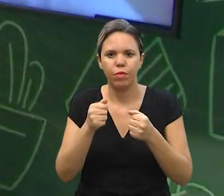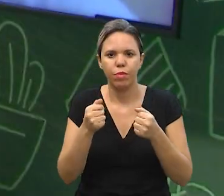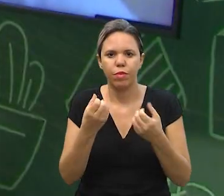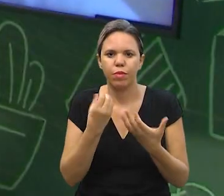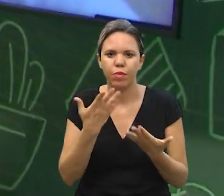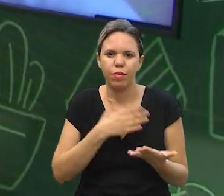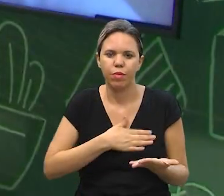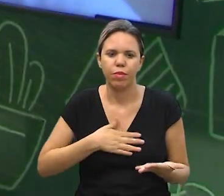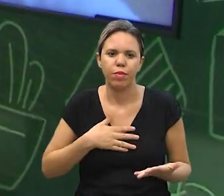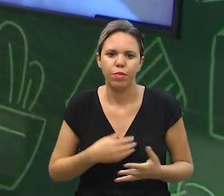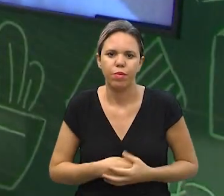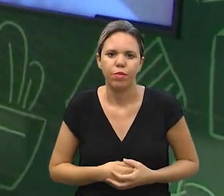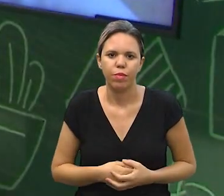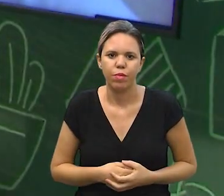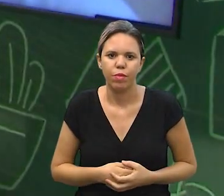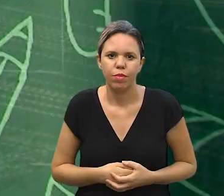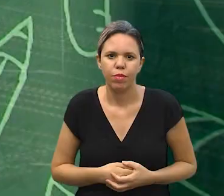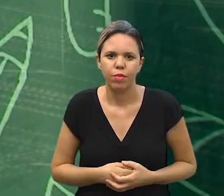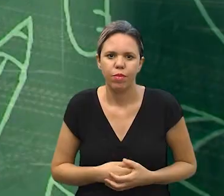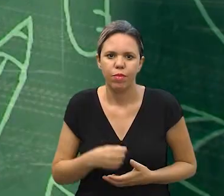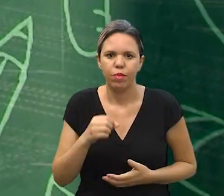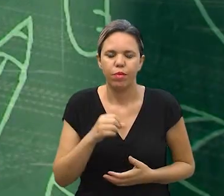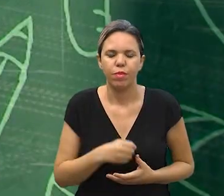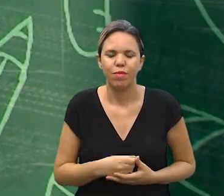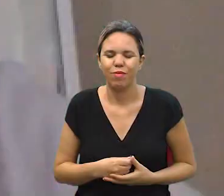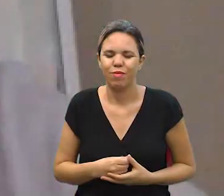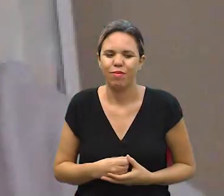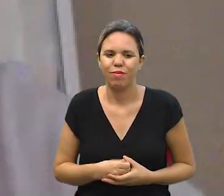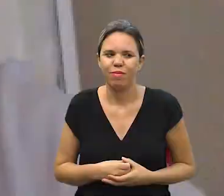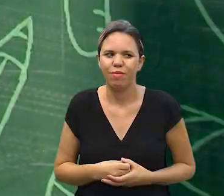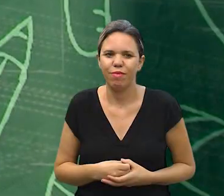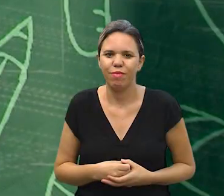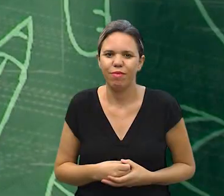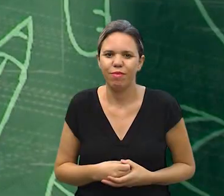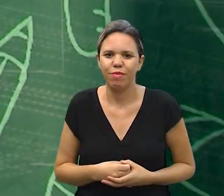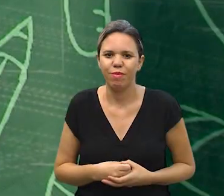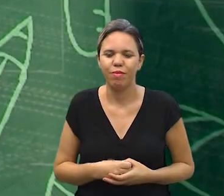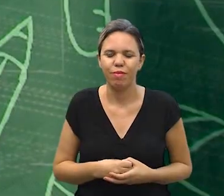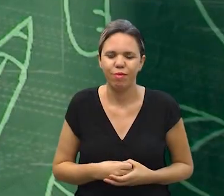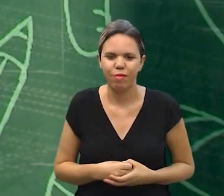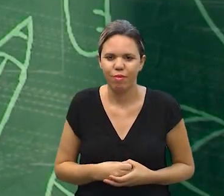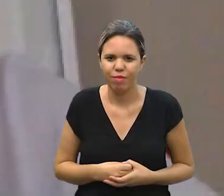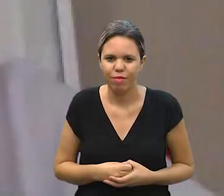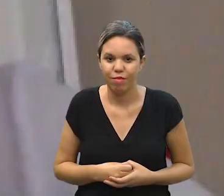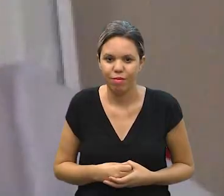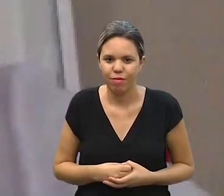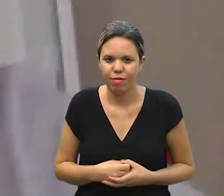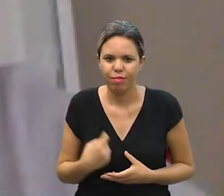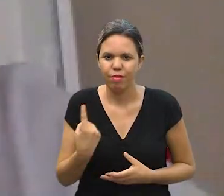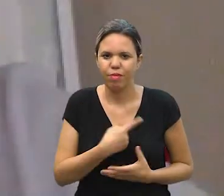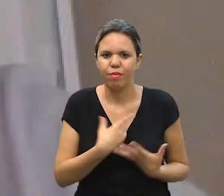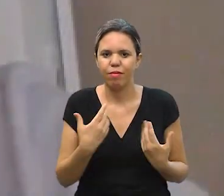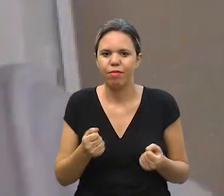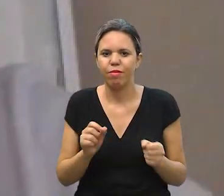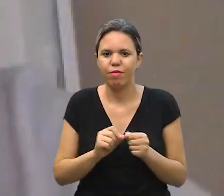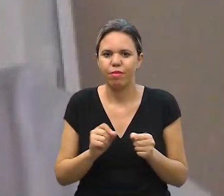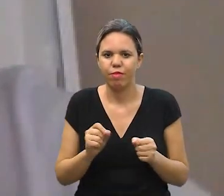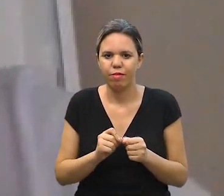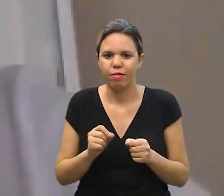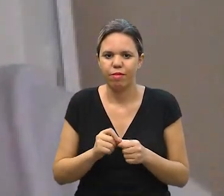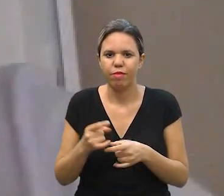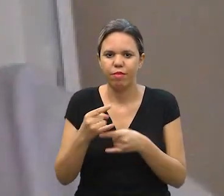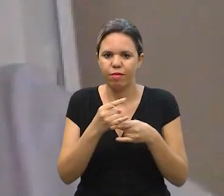Que bom, que bom. Ô, professora, ainda... Sabe a maior. Pois não. Nós vamos fazer